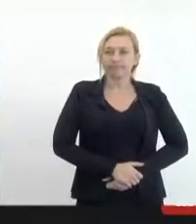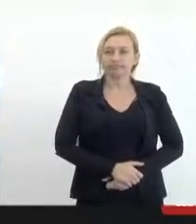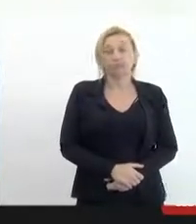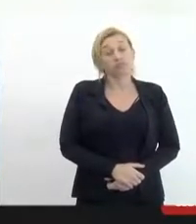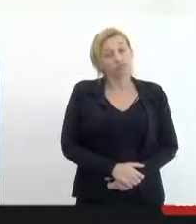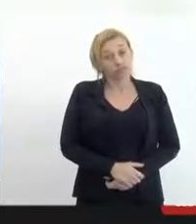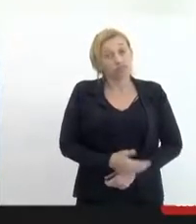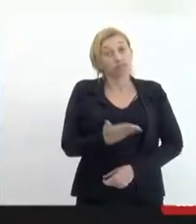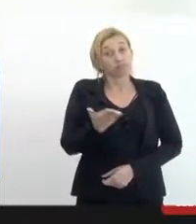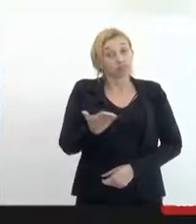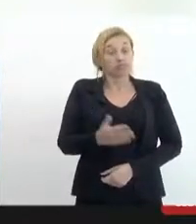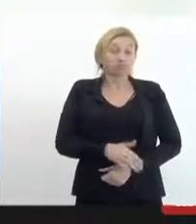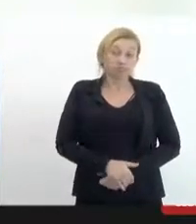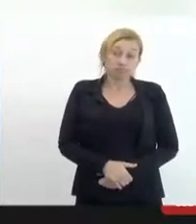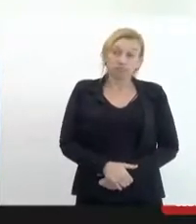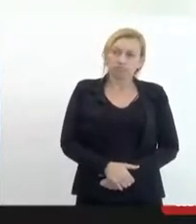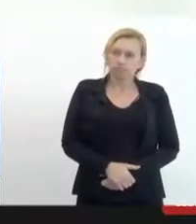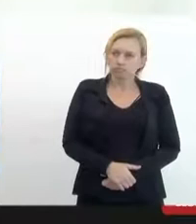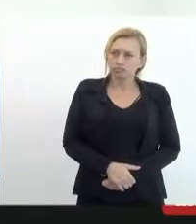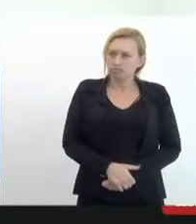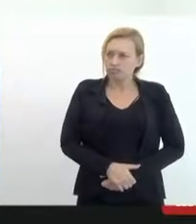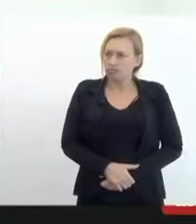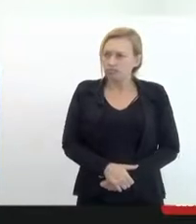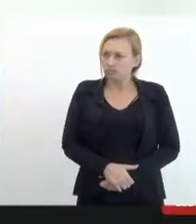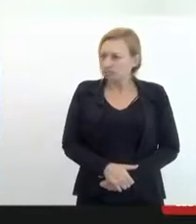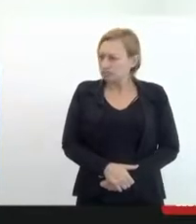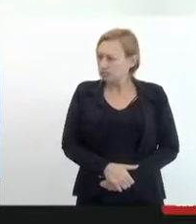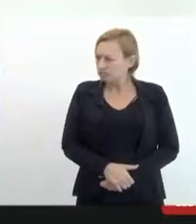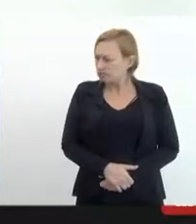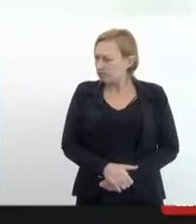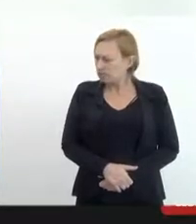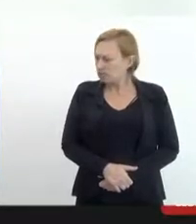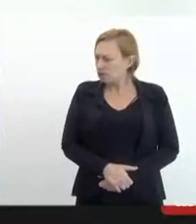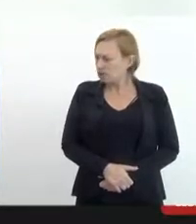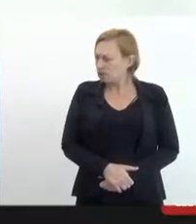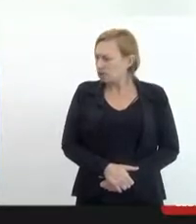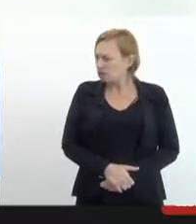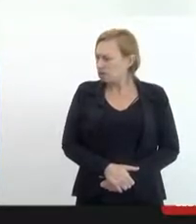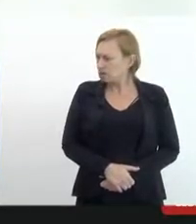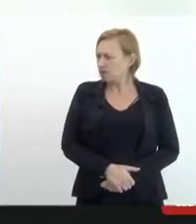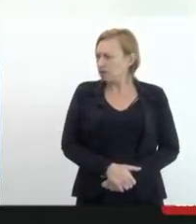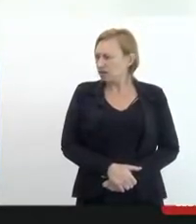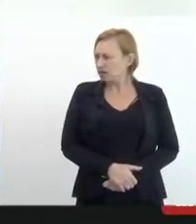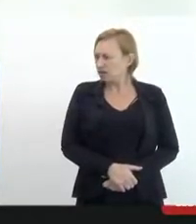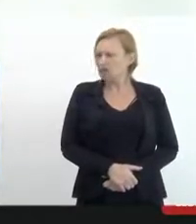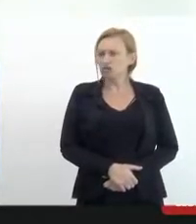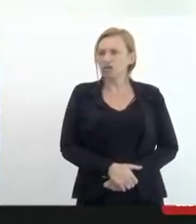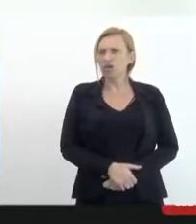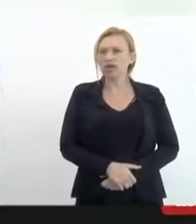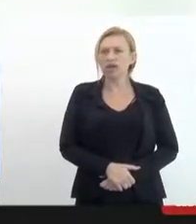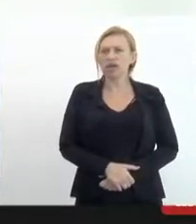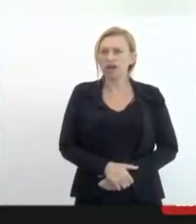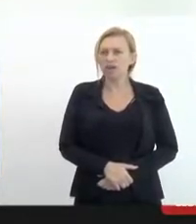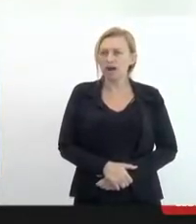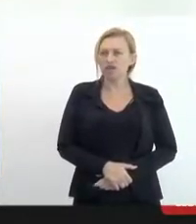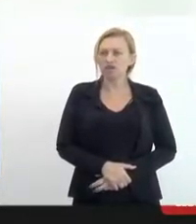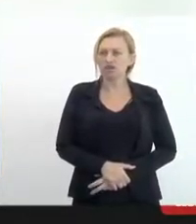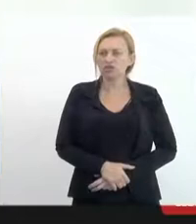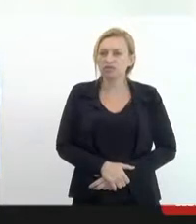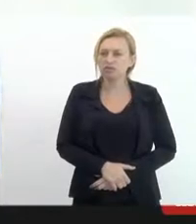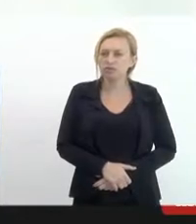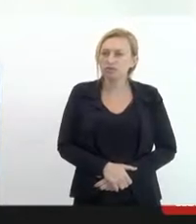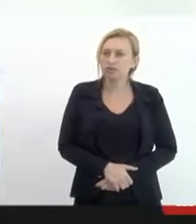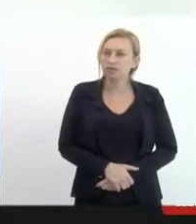Isso merece, no meu entendimento, e eu vou lhe encaminhar a cópia integral do meu ofício e a resposta da Fazenda,